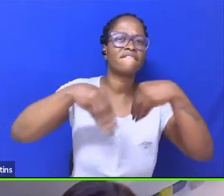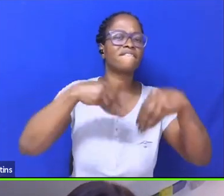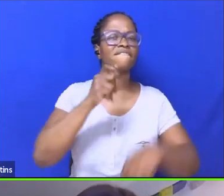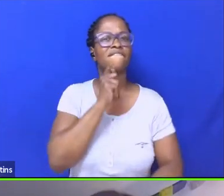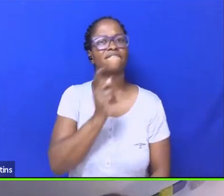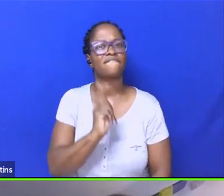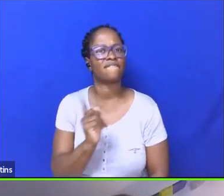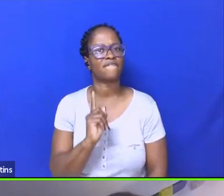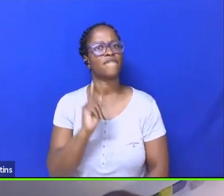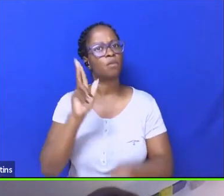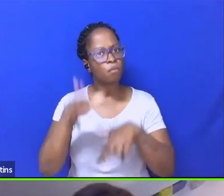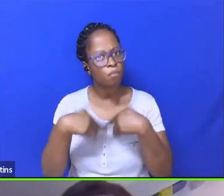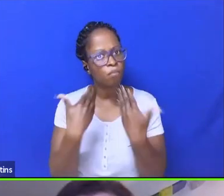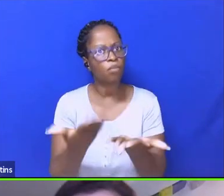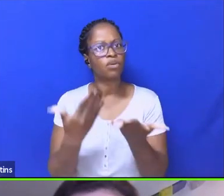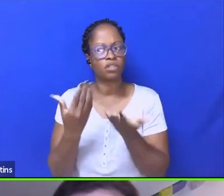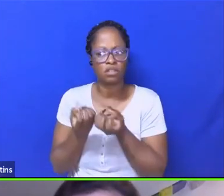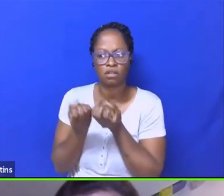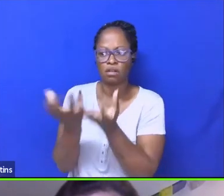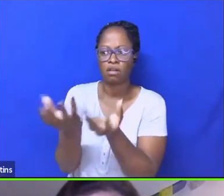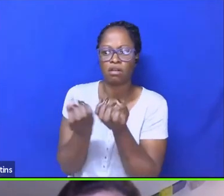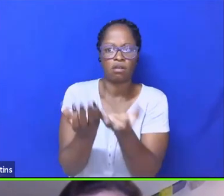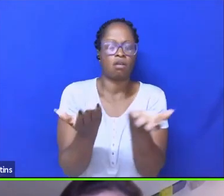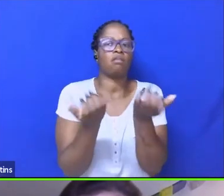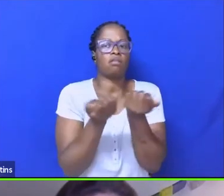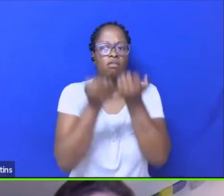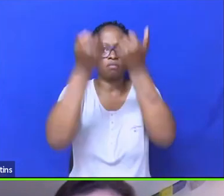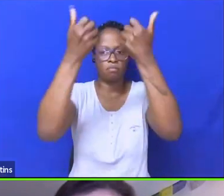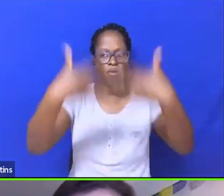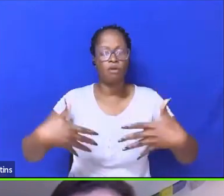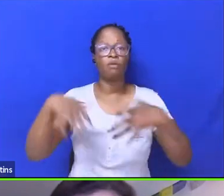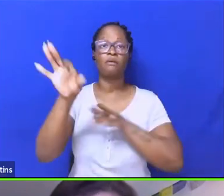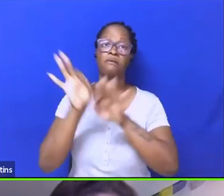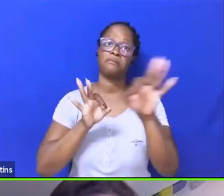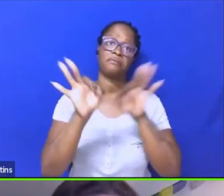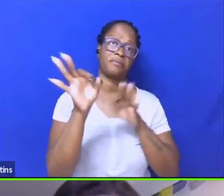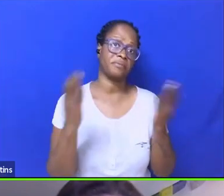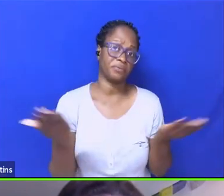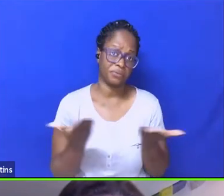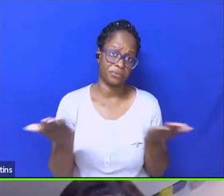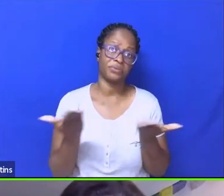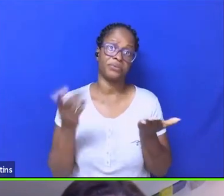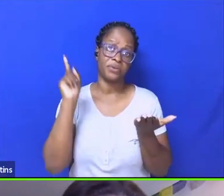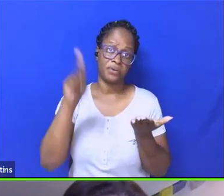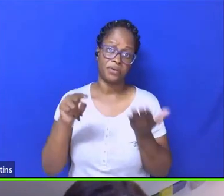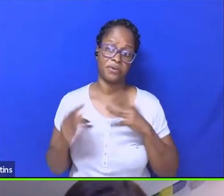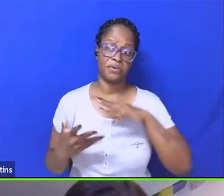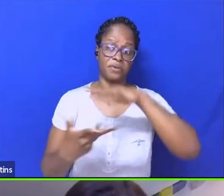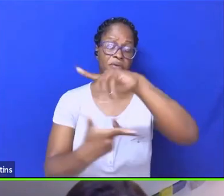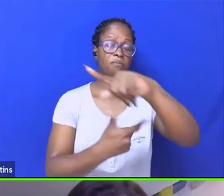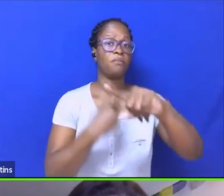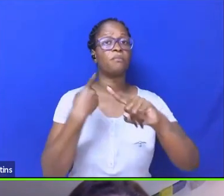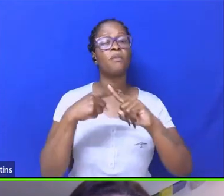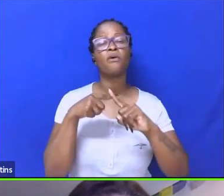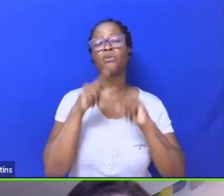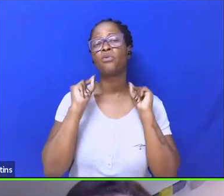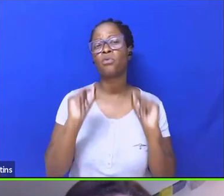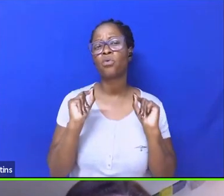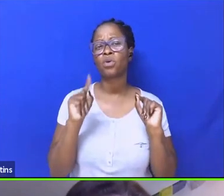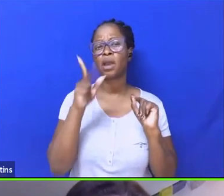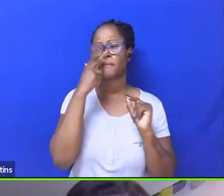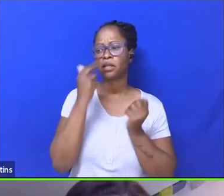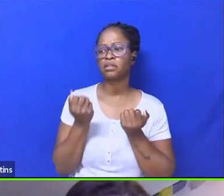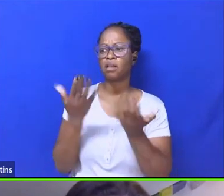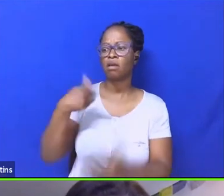organização que faz do mundo mas porque o que diz está dado com autoridade e se